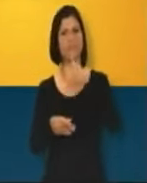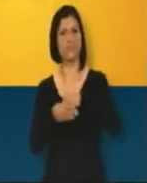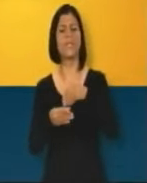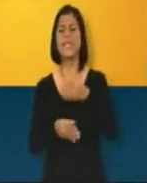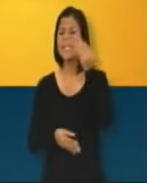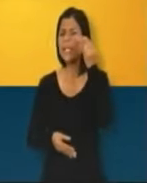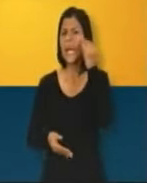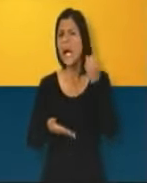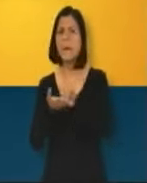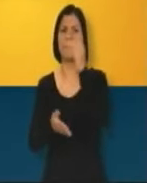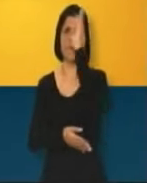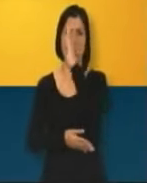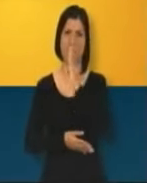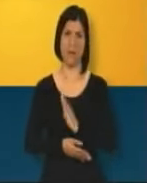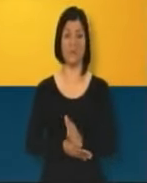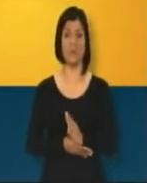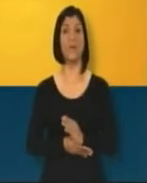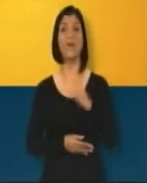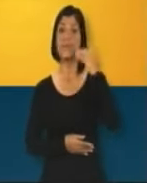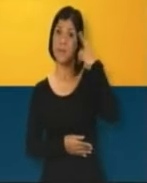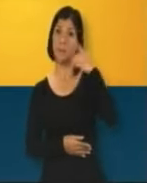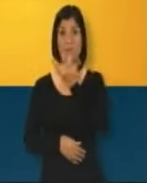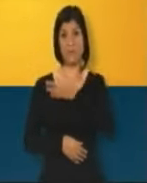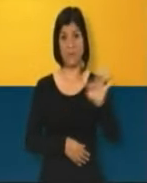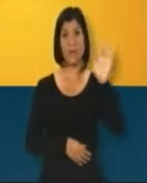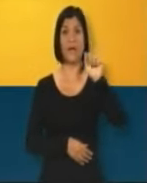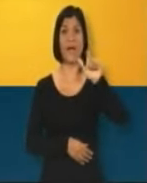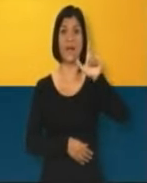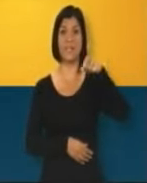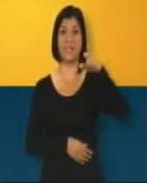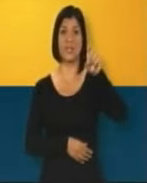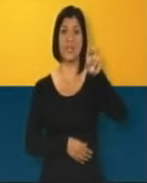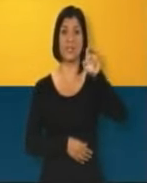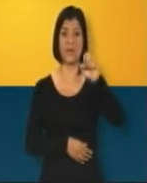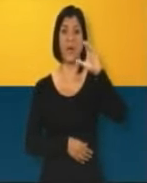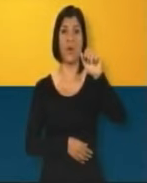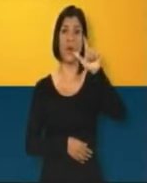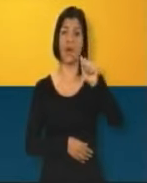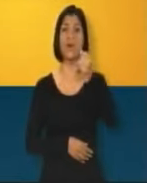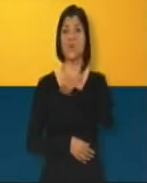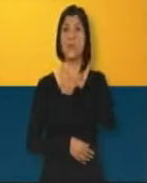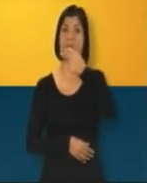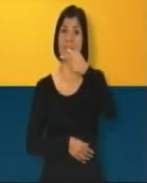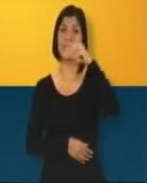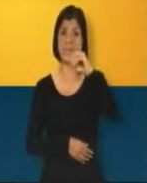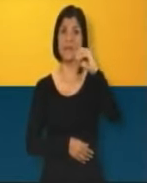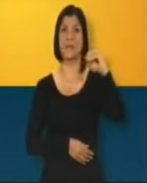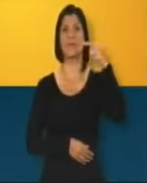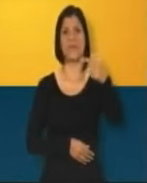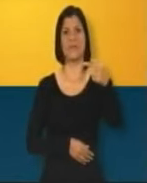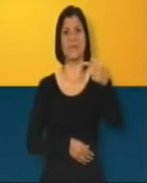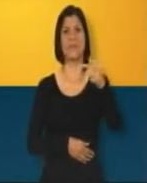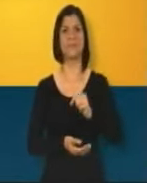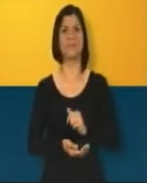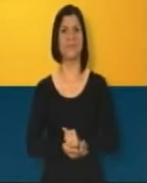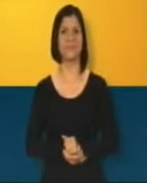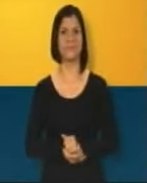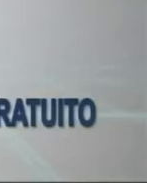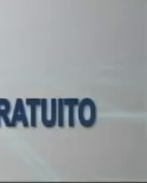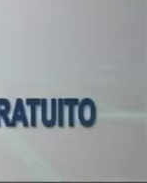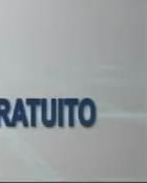tentar ajudar o nosso país. Para deputado federal, Alexandre Cola, 7007.